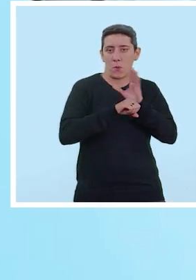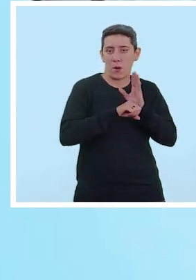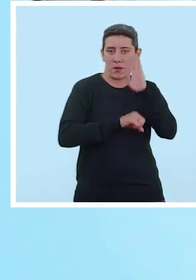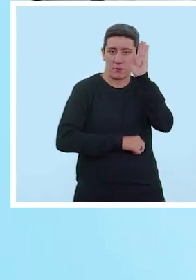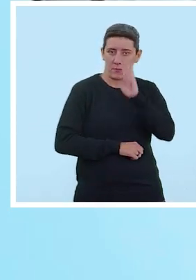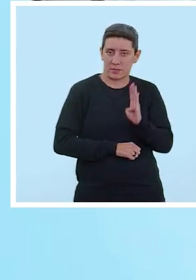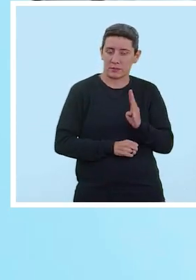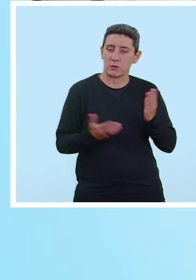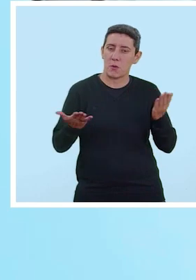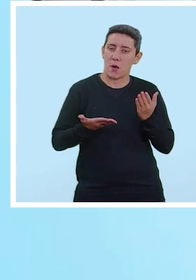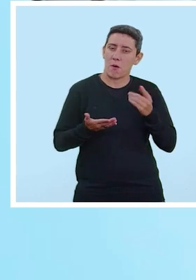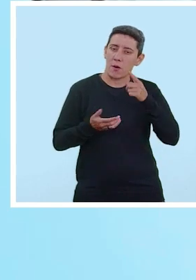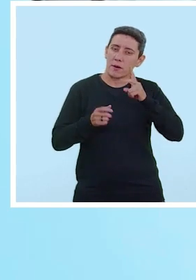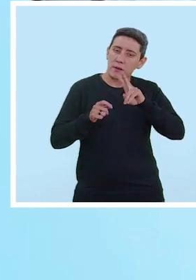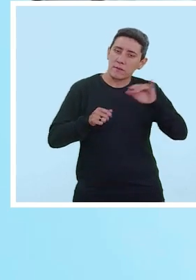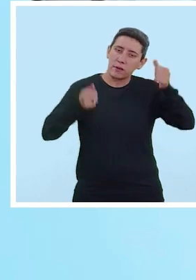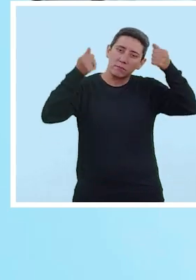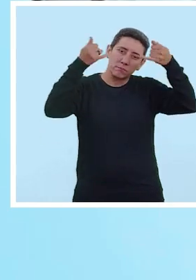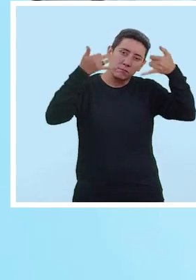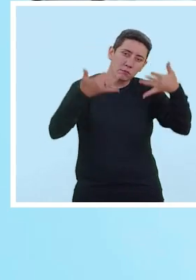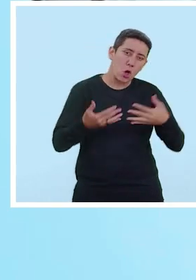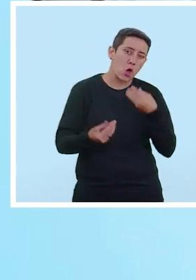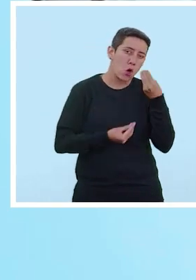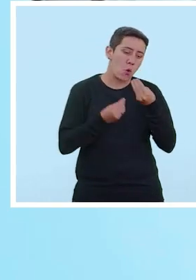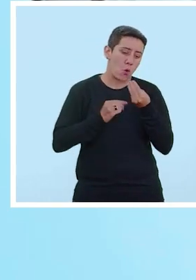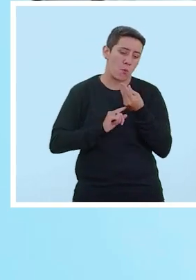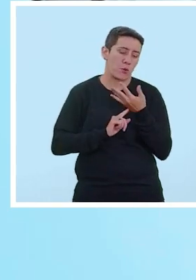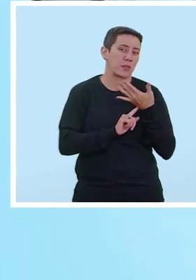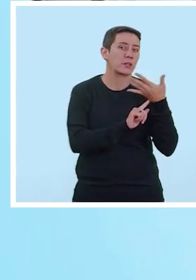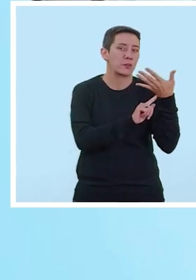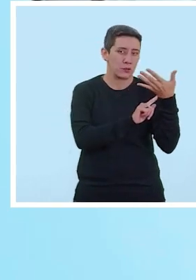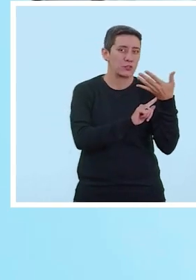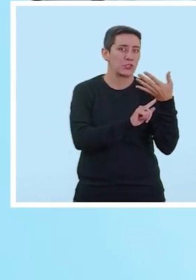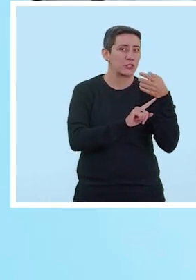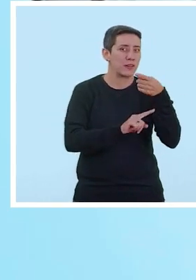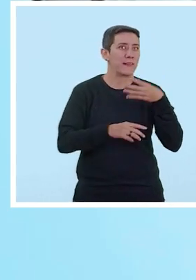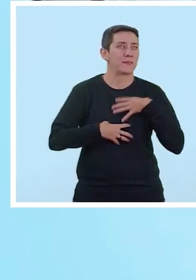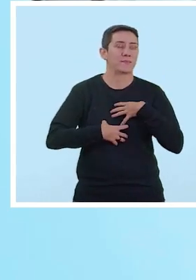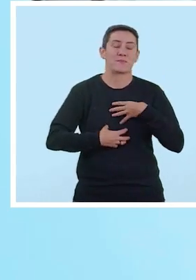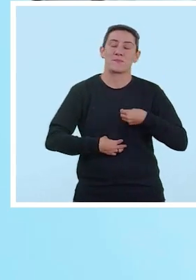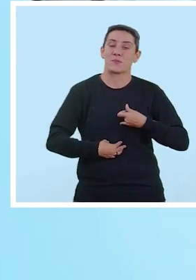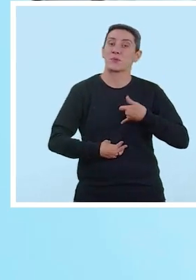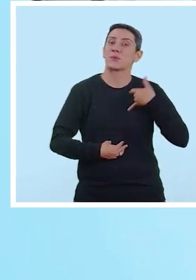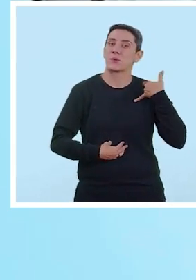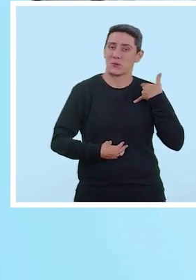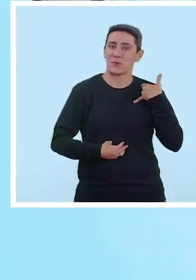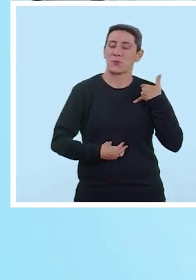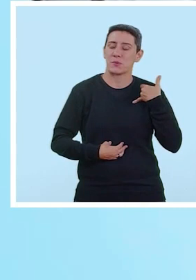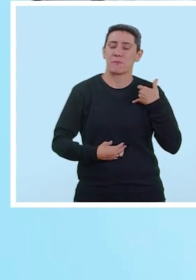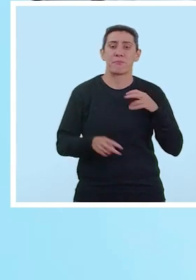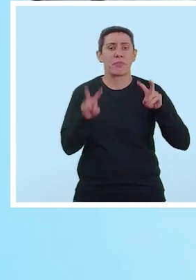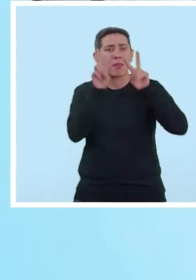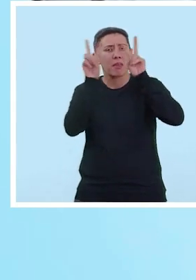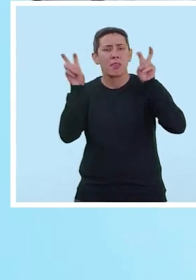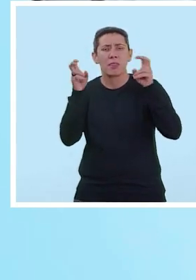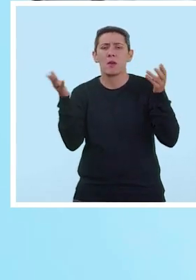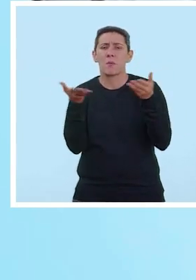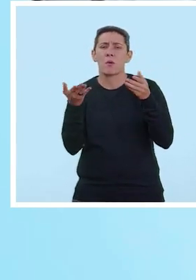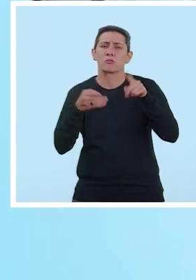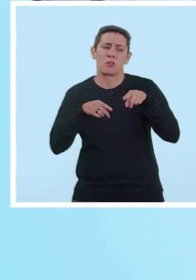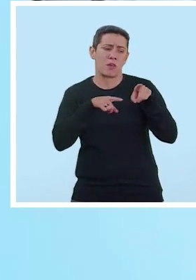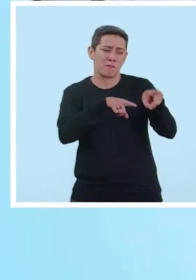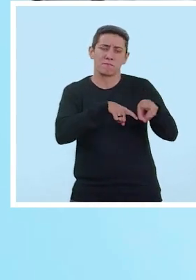novo capítulo dessa nossa nova lição sobre tecnologia hoje estaremos falando de agricultura agricultura